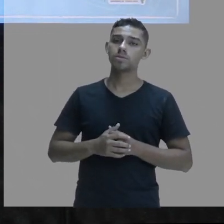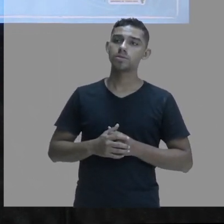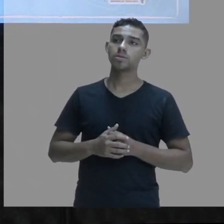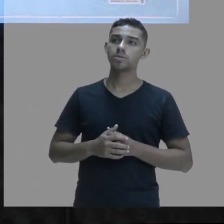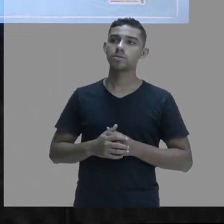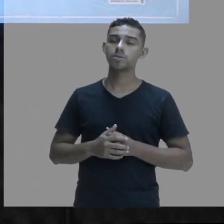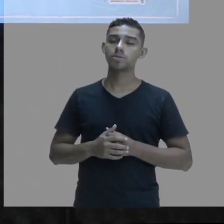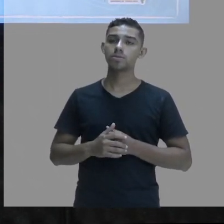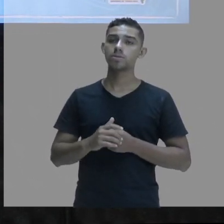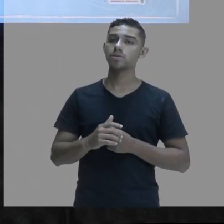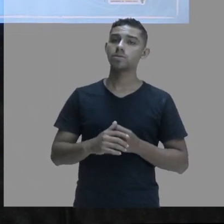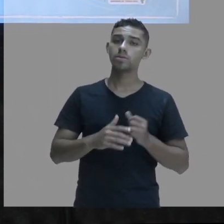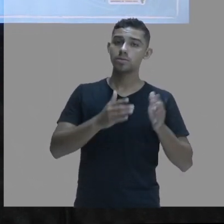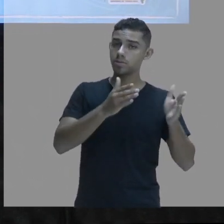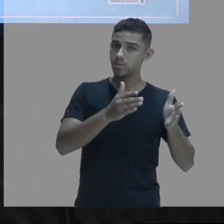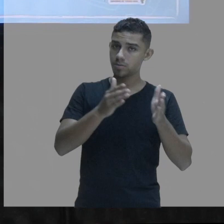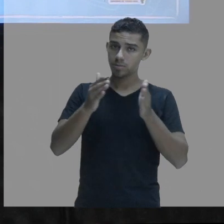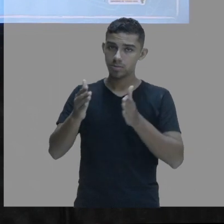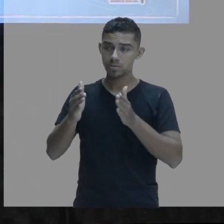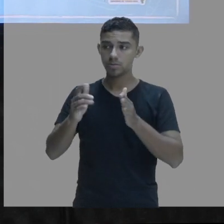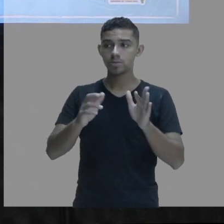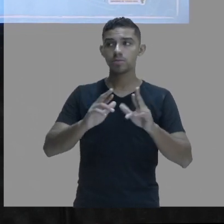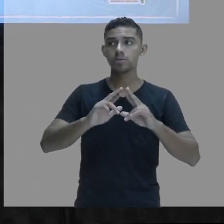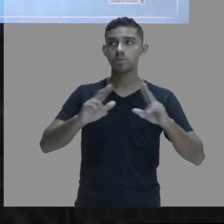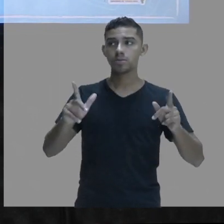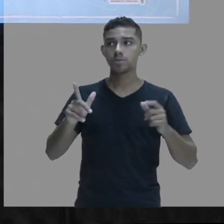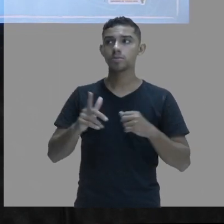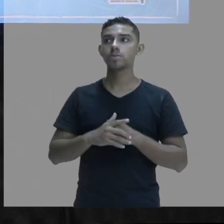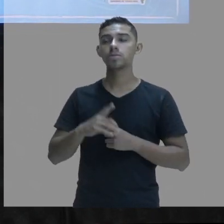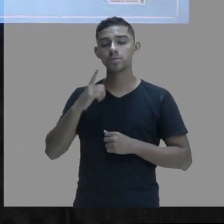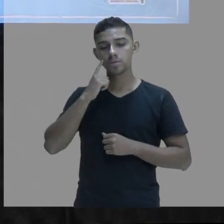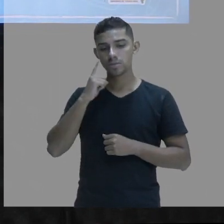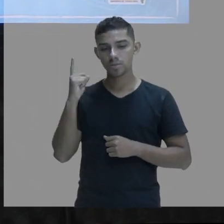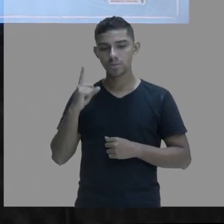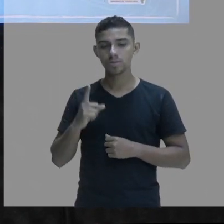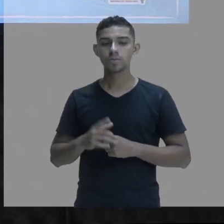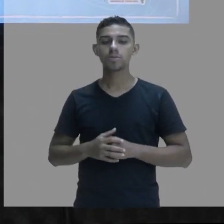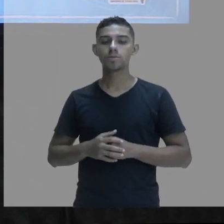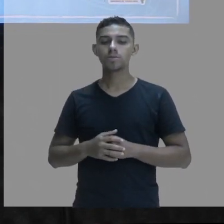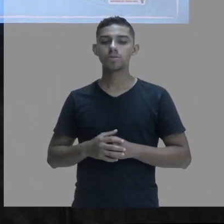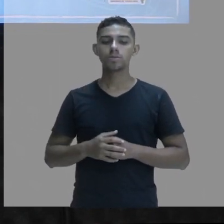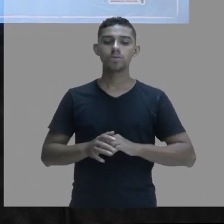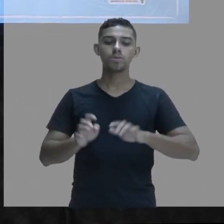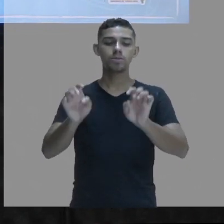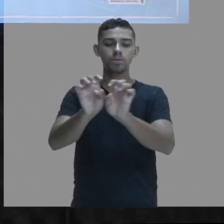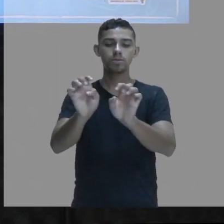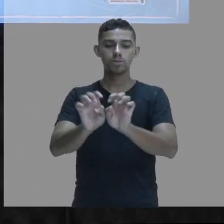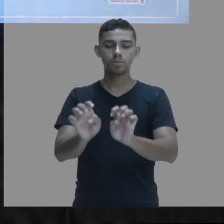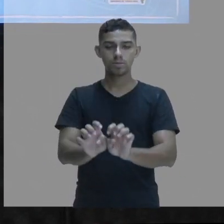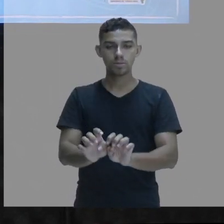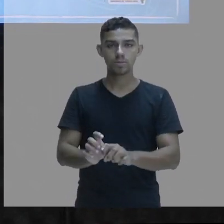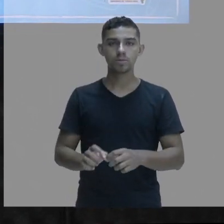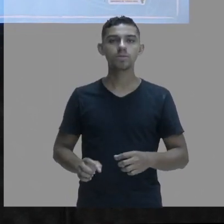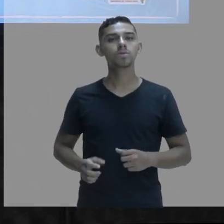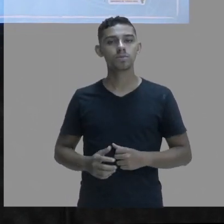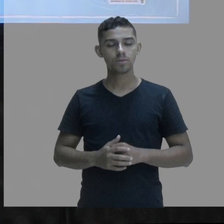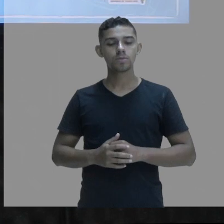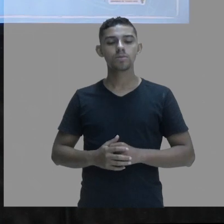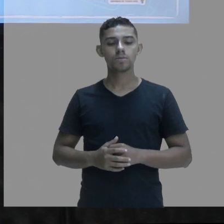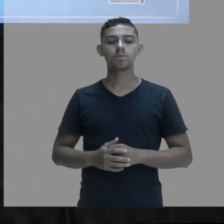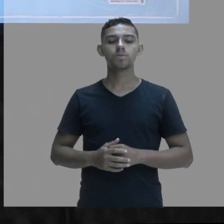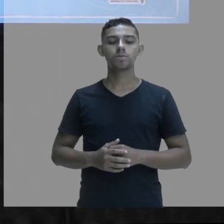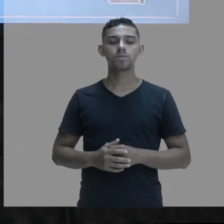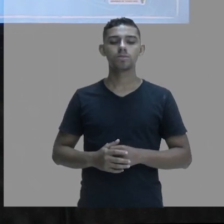em posições diferentes. Nesse caso, essa estrutura, a ligação tripla, ela está entre